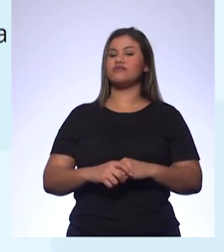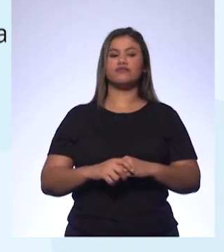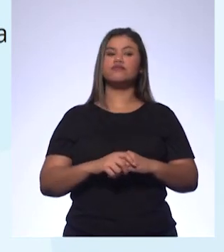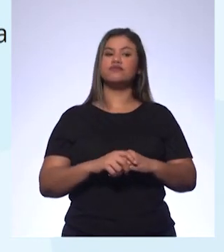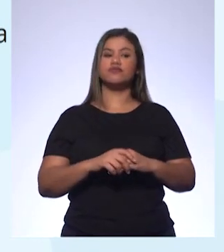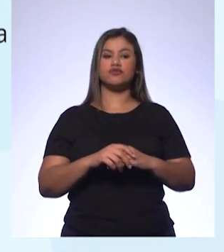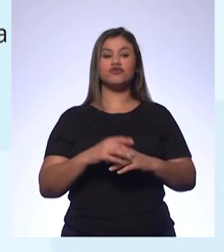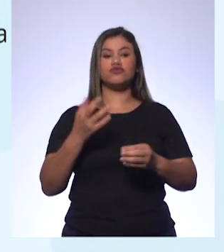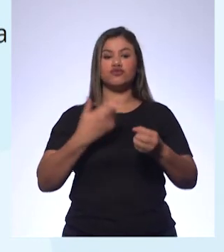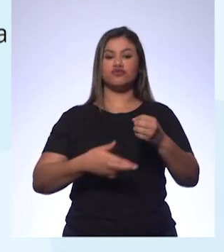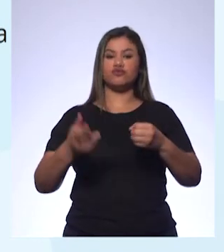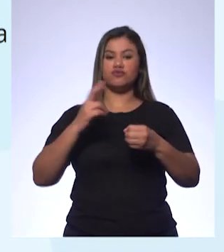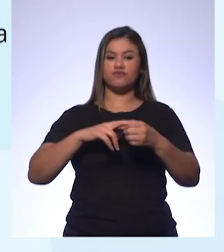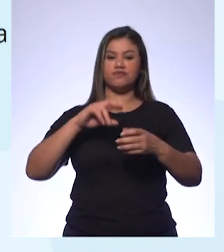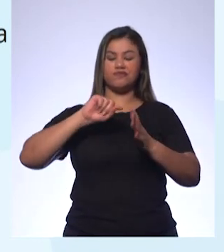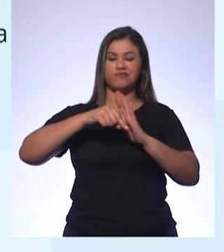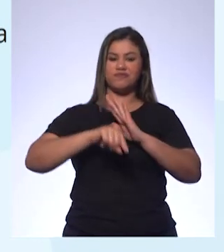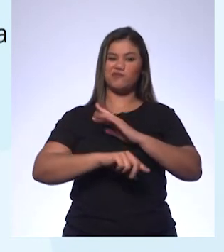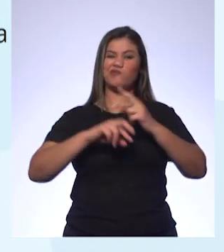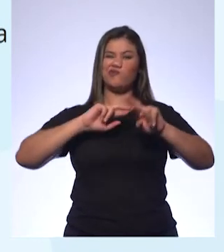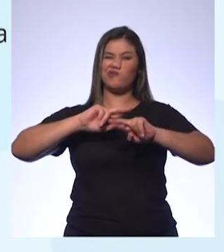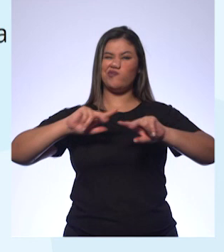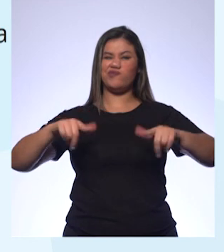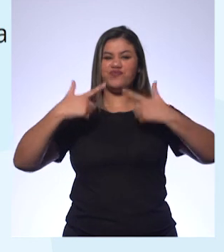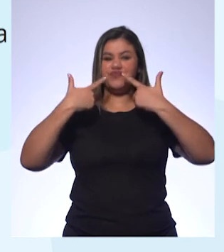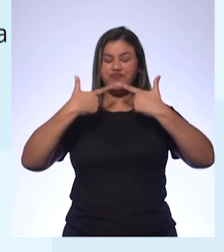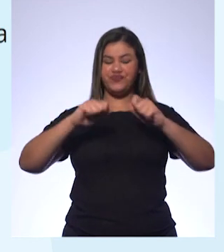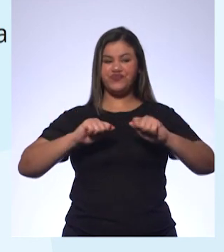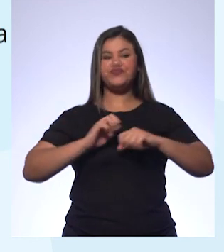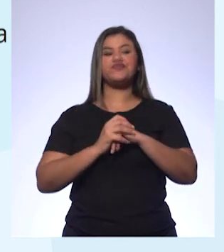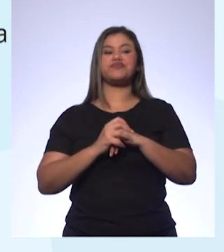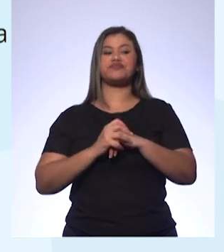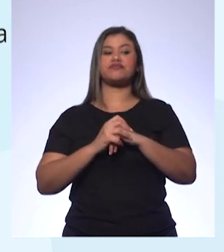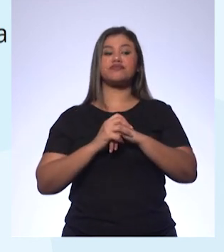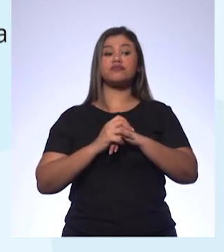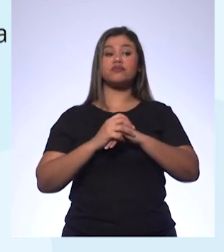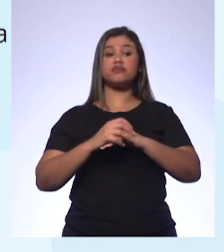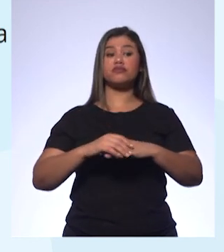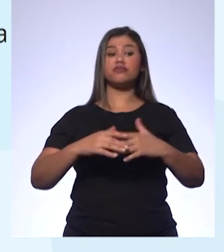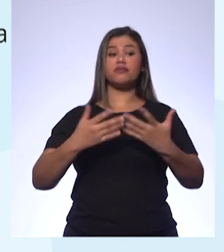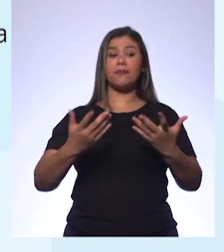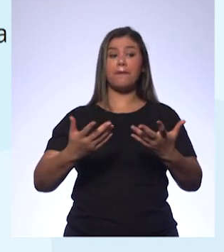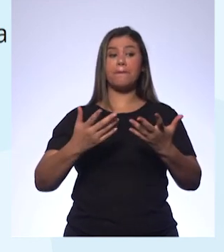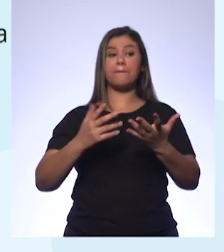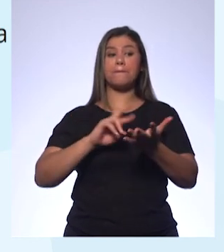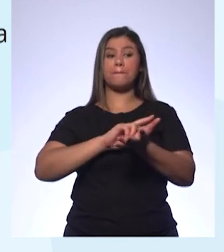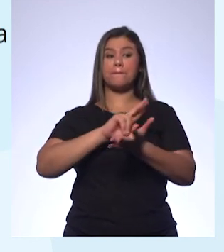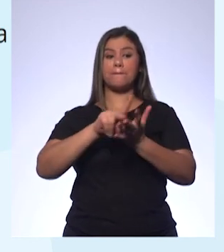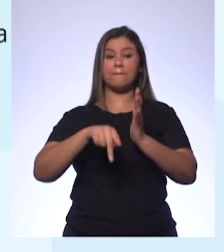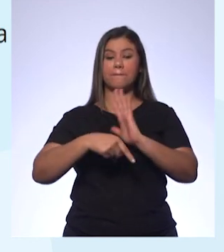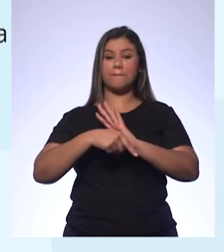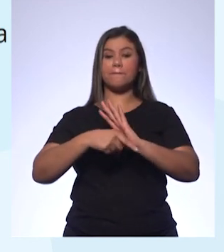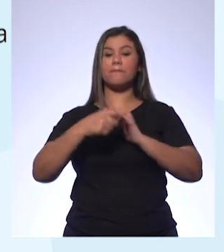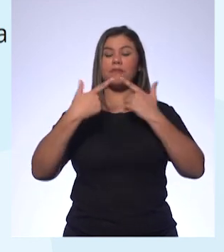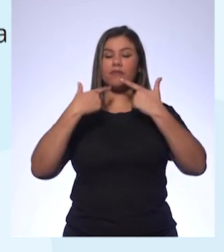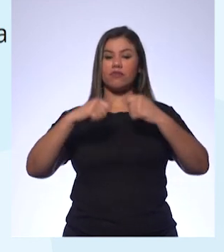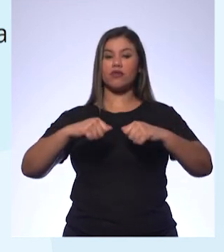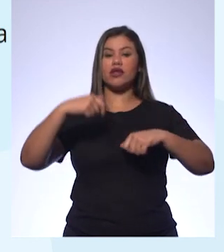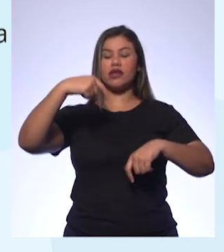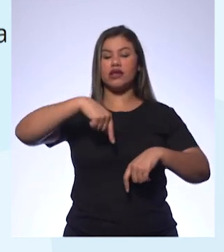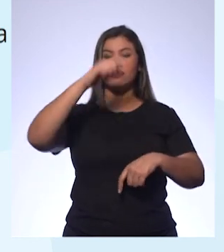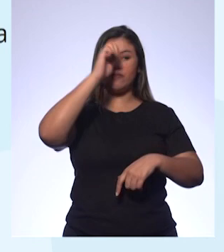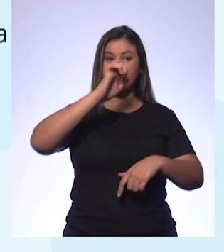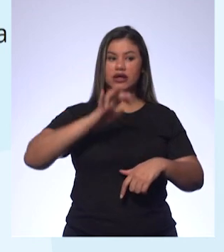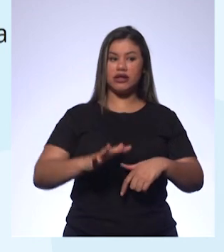linguísticas, isto é, nas variedades que nossa língua apresenta. Sistematizar conhecimentos acerca das variedades linguísticas no Brasil e